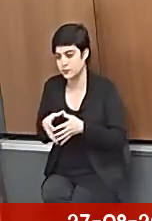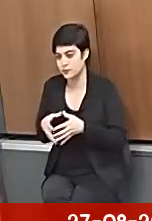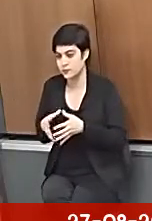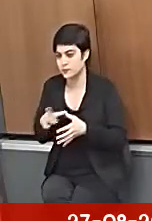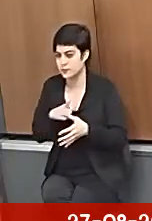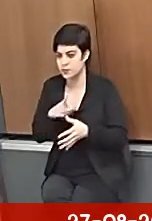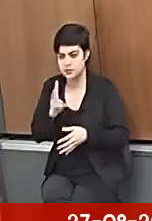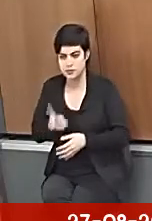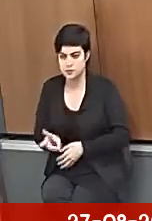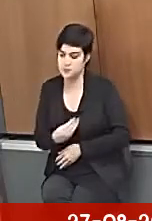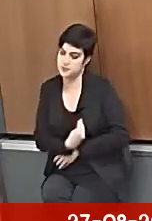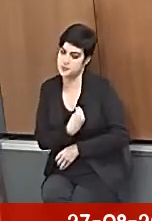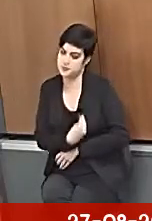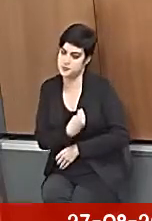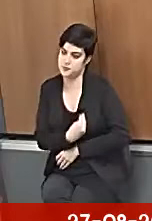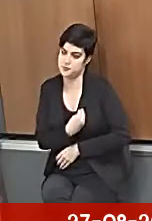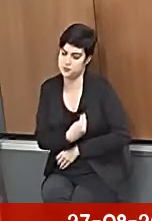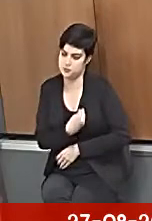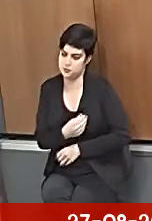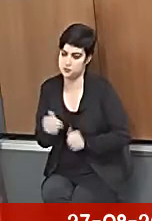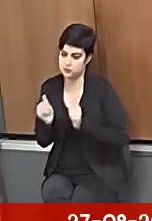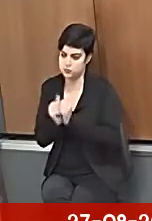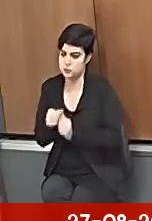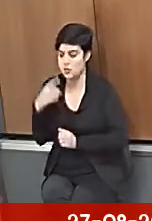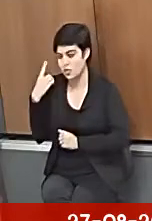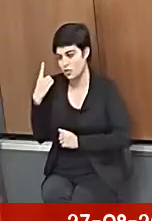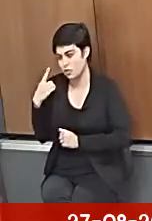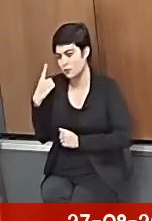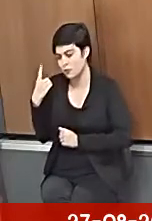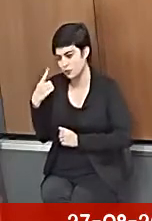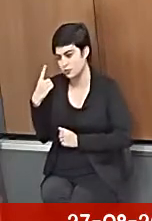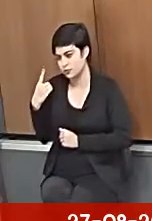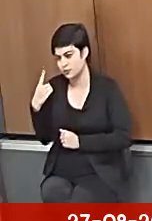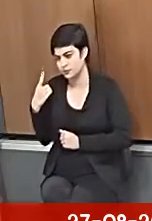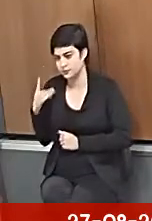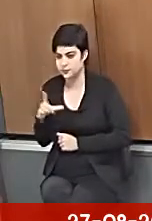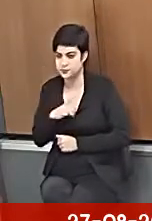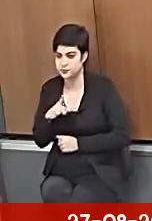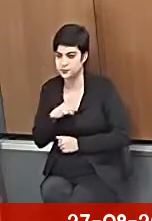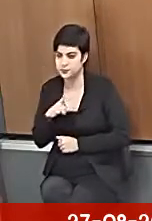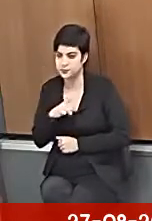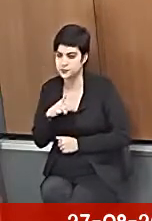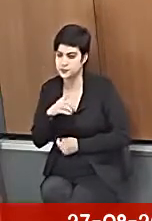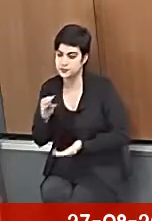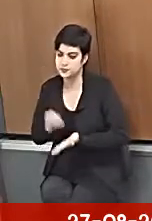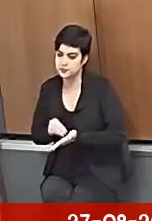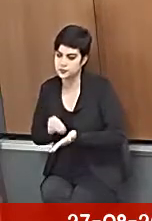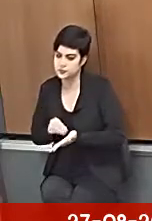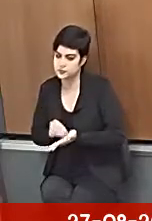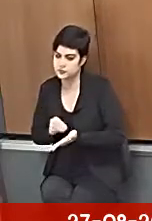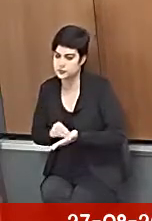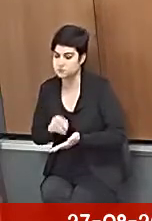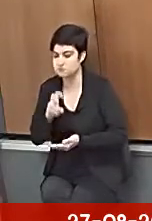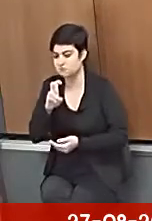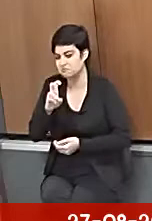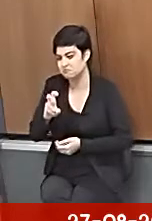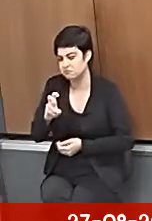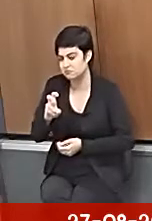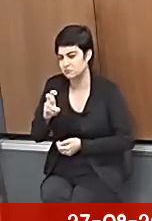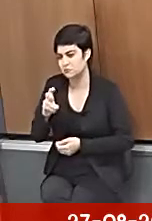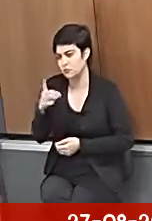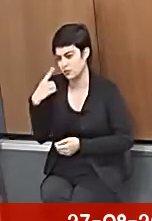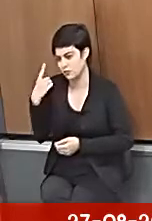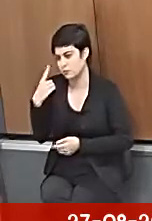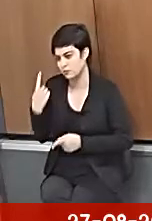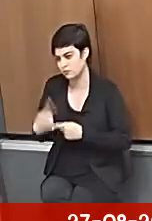ativa com deputados e eu posso dizer que os 52 não estão aqui hoje por questões de agenda mas os cinco deputados